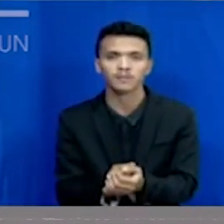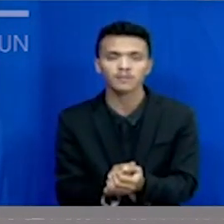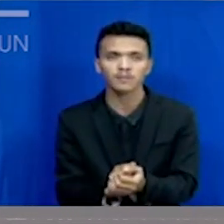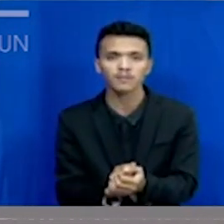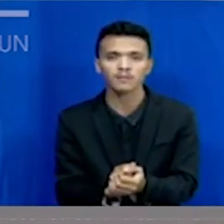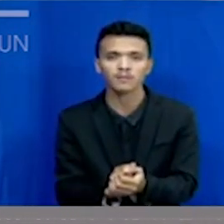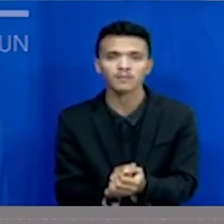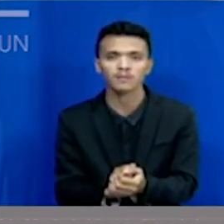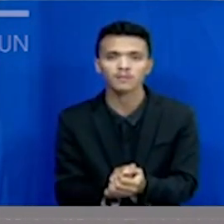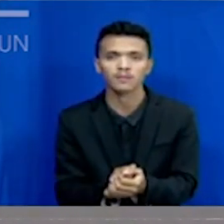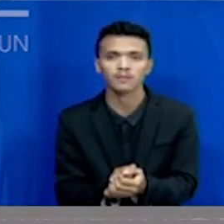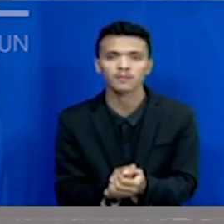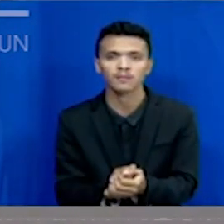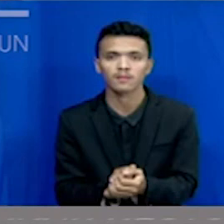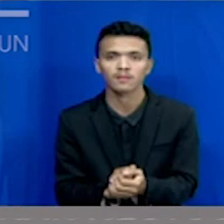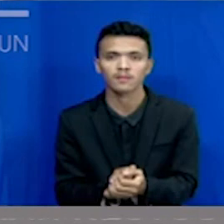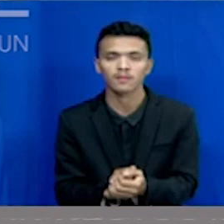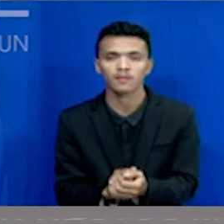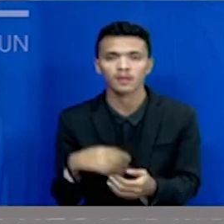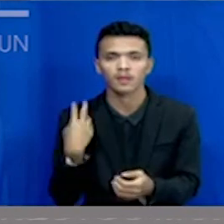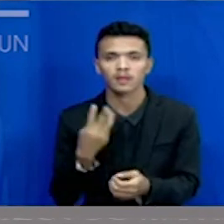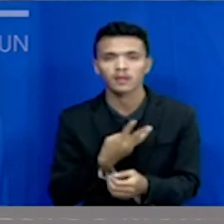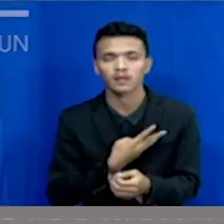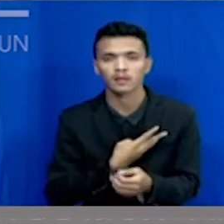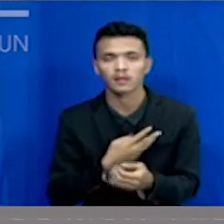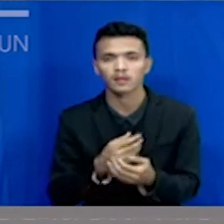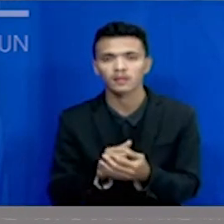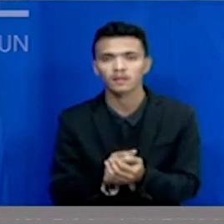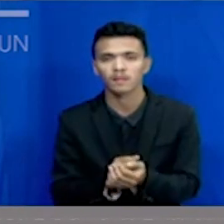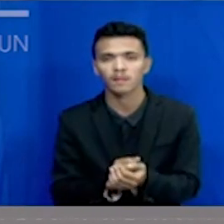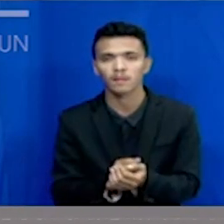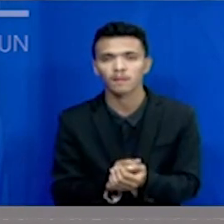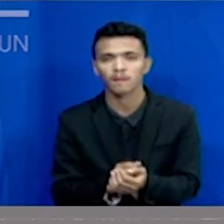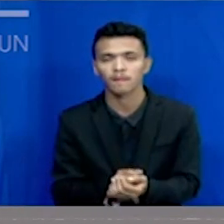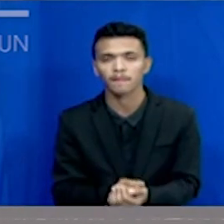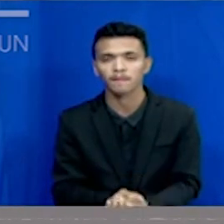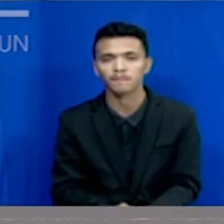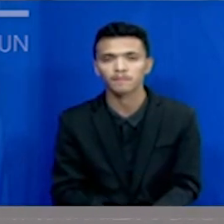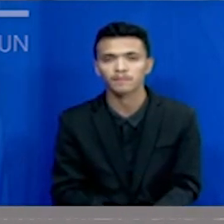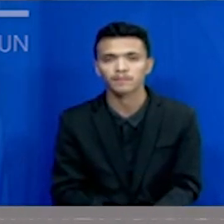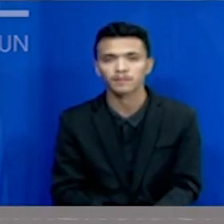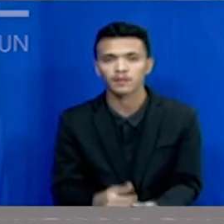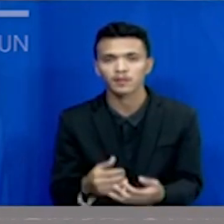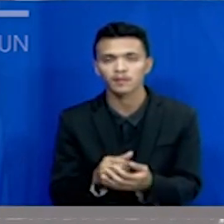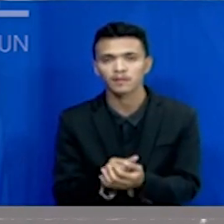desembora na parte kar hama ngem umur sira tebe makinate